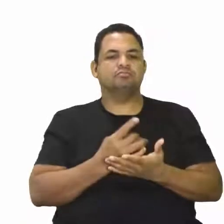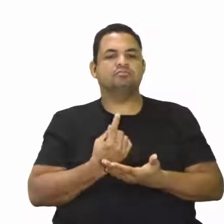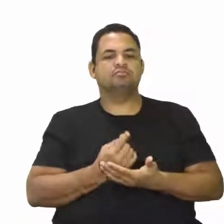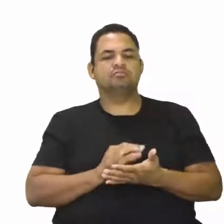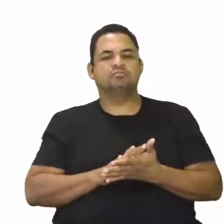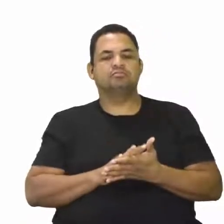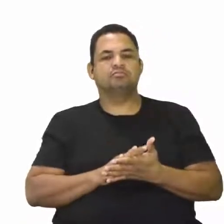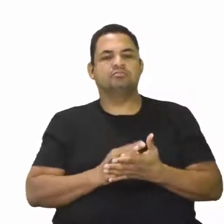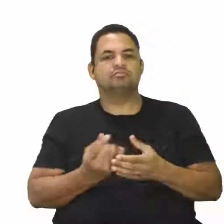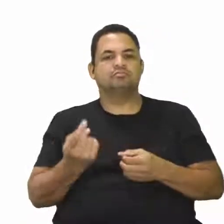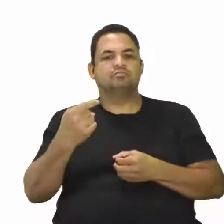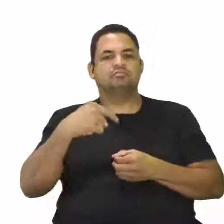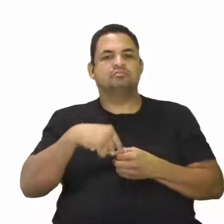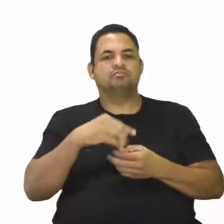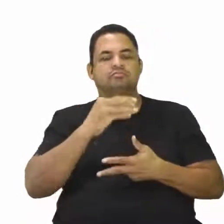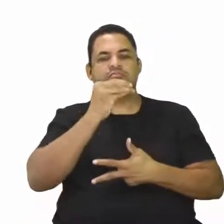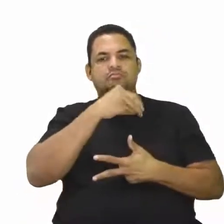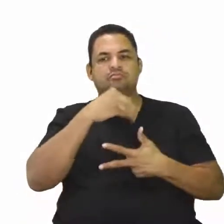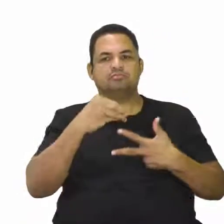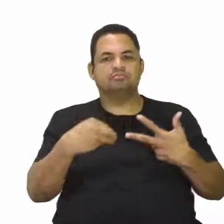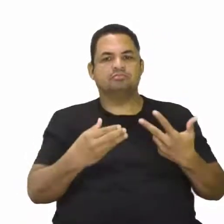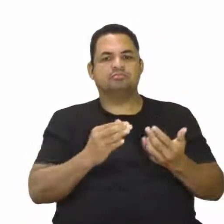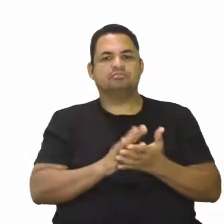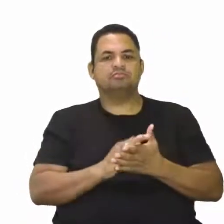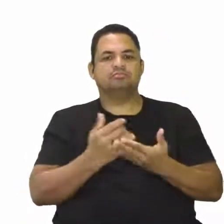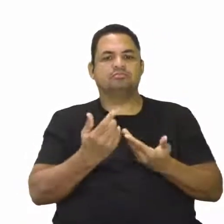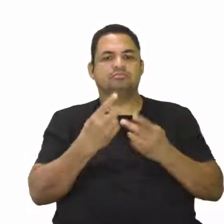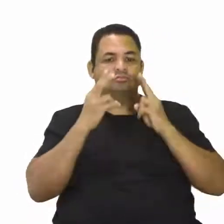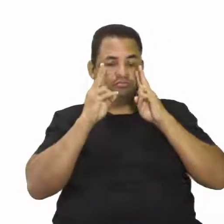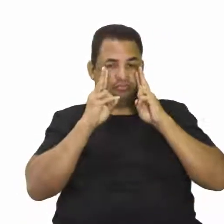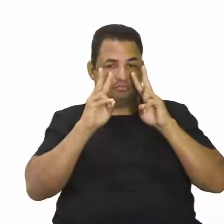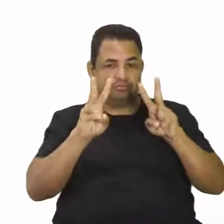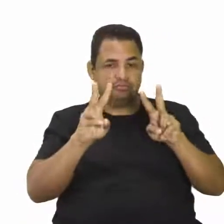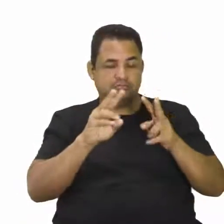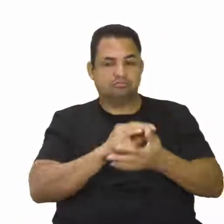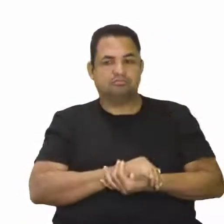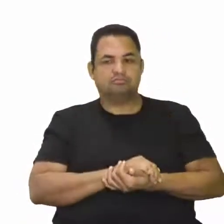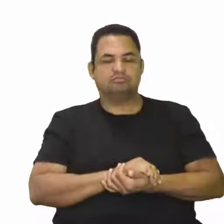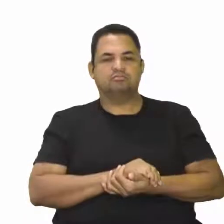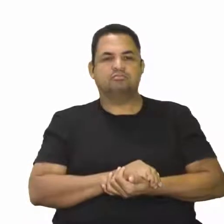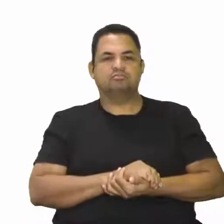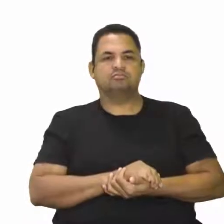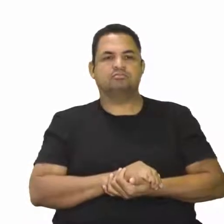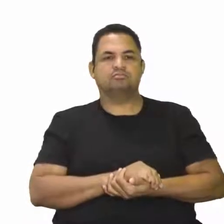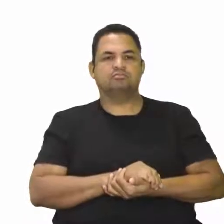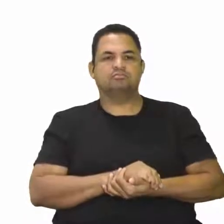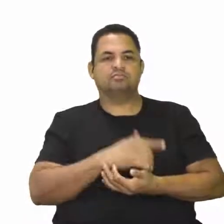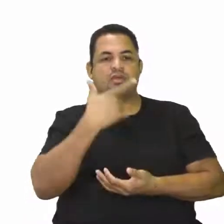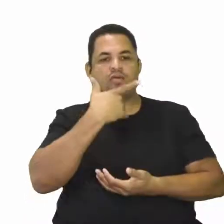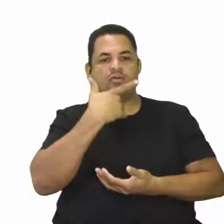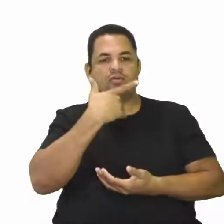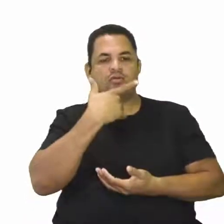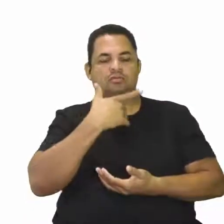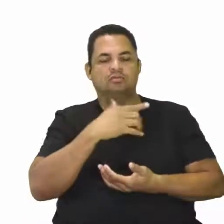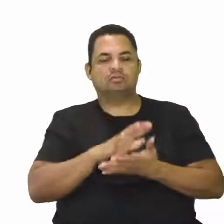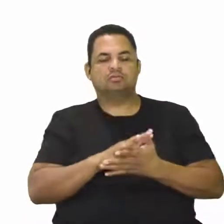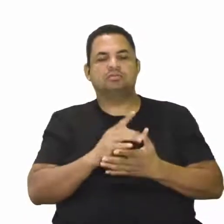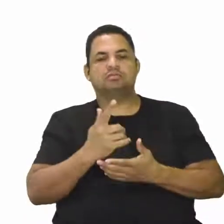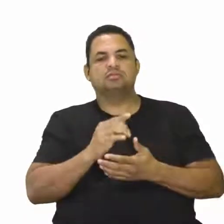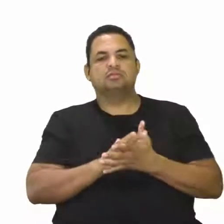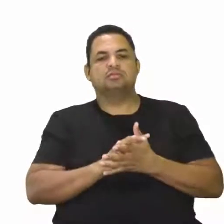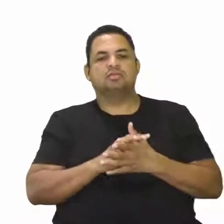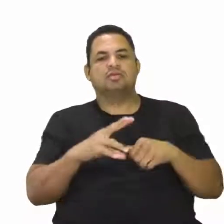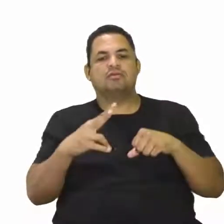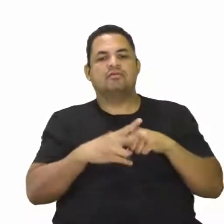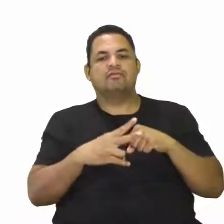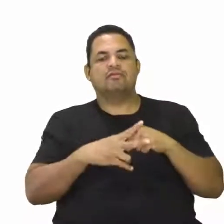questão voltada para o Enem, para que vocês observem aí o gênero humorístico, a linguagem